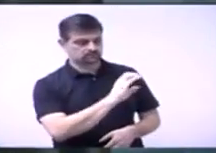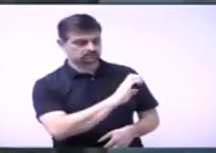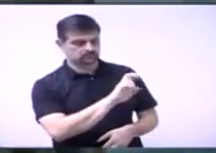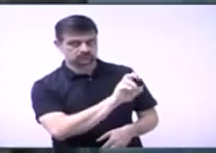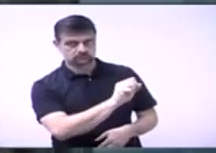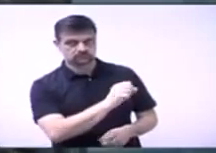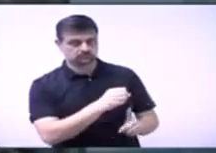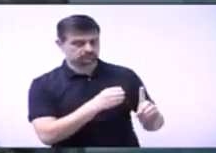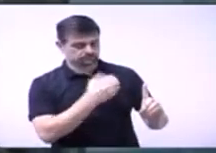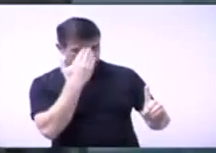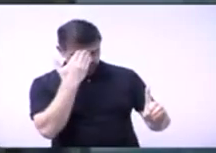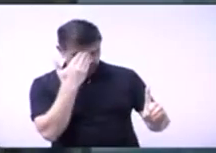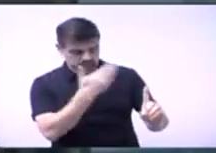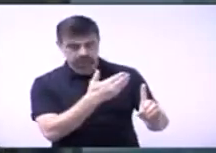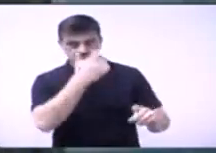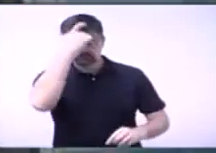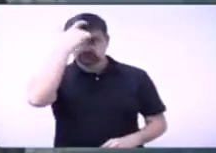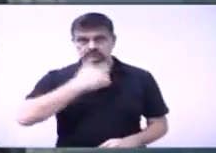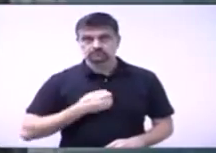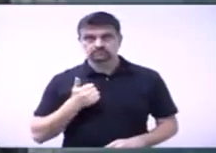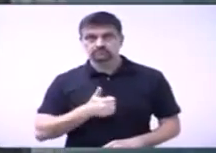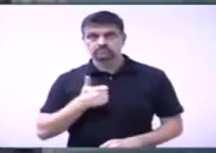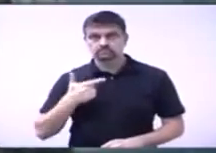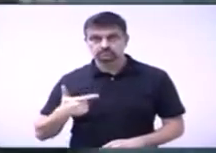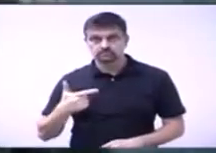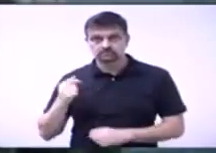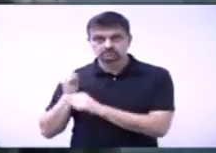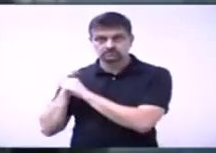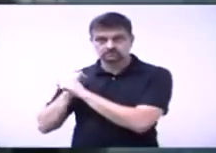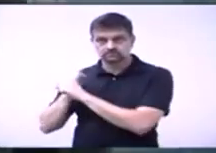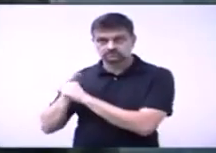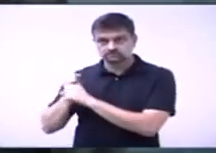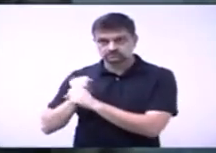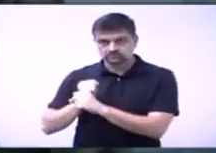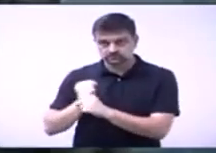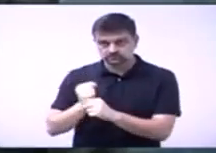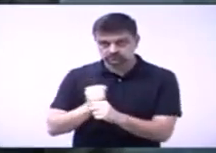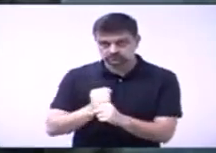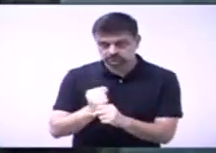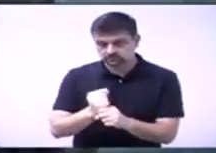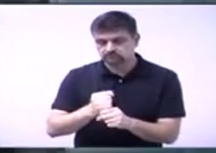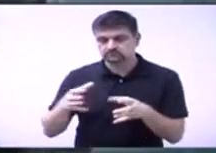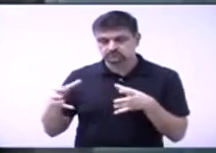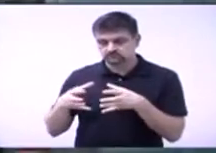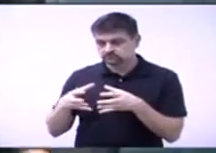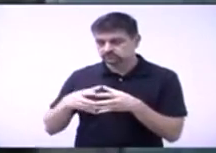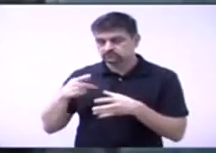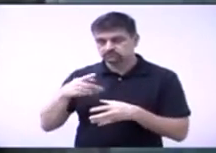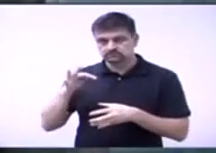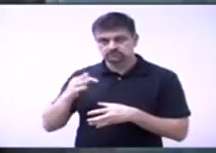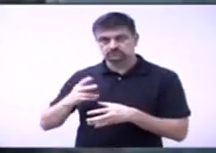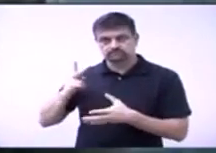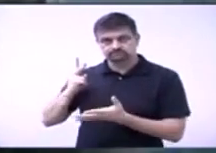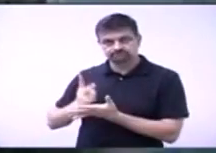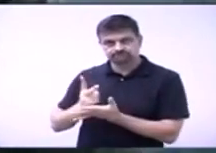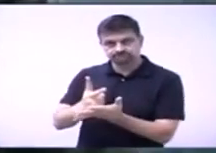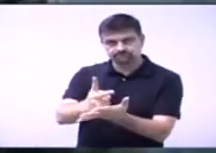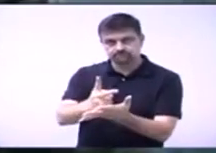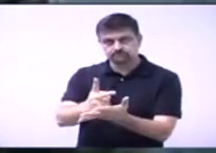Estive no PT por 12 anos. Eu não caí, de qualquer forma, no PT de gaiato, né? Fiquei 12 anos no